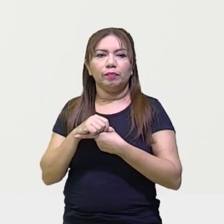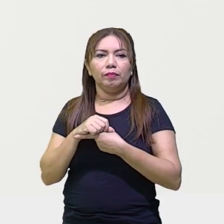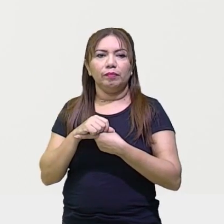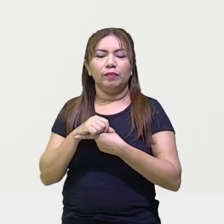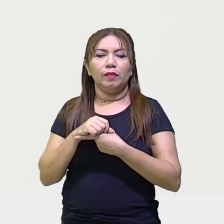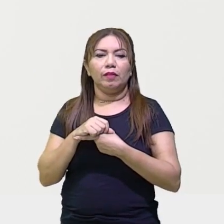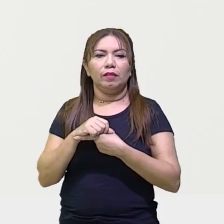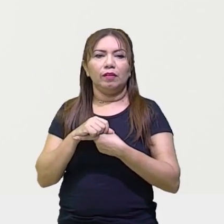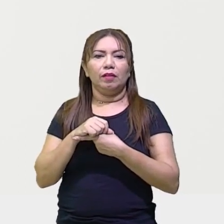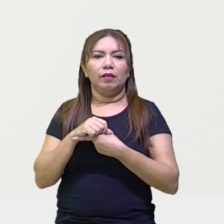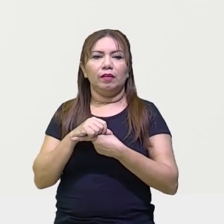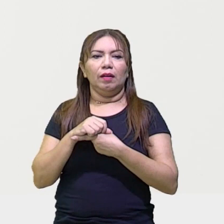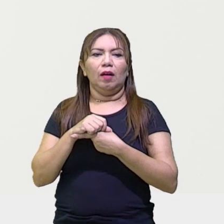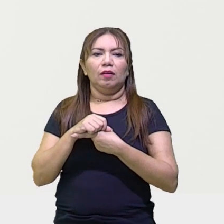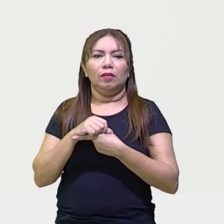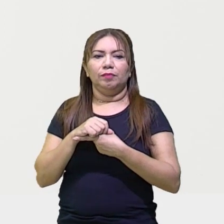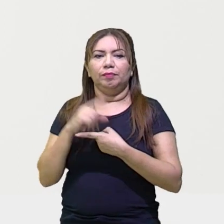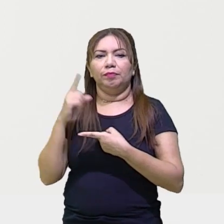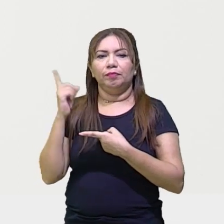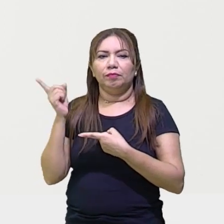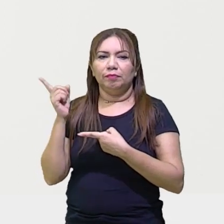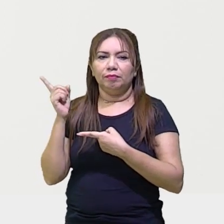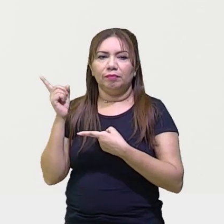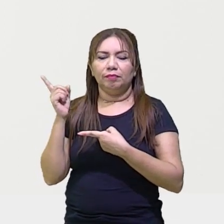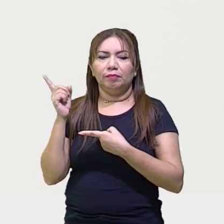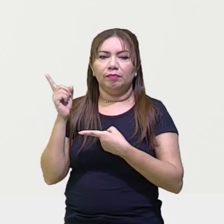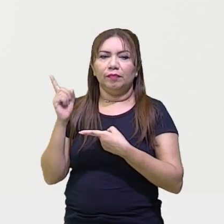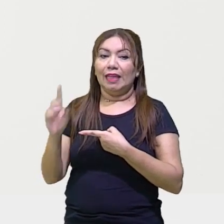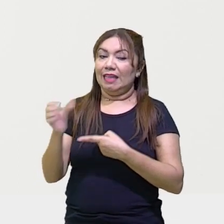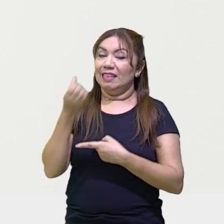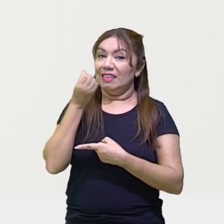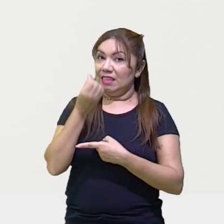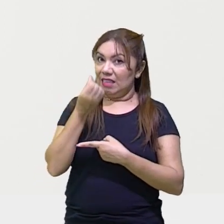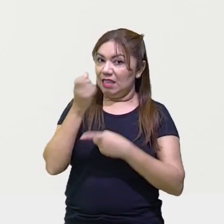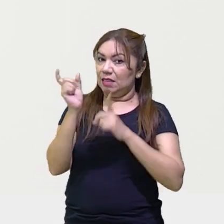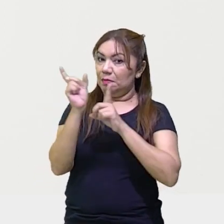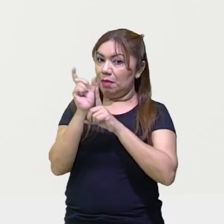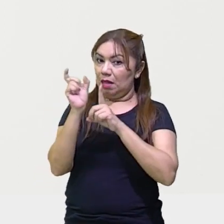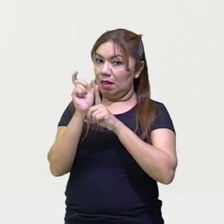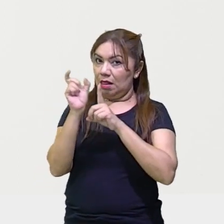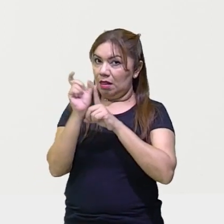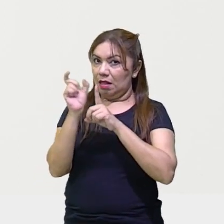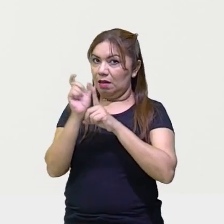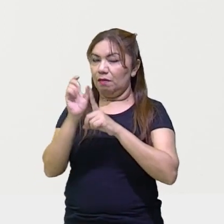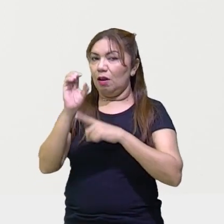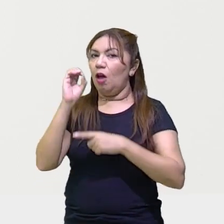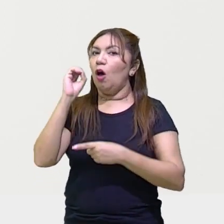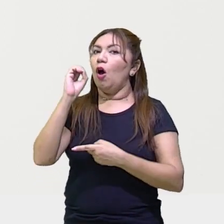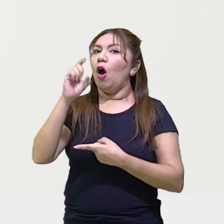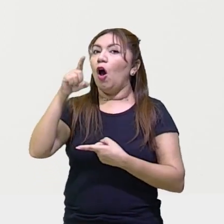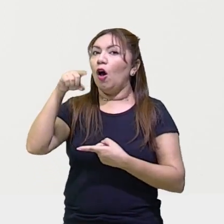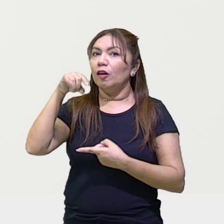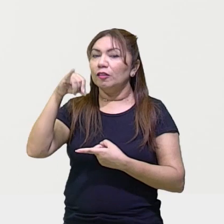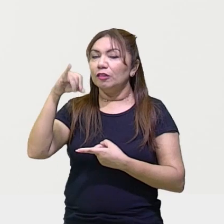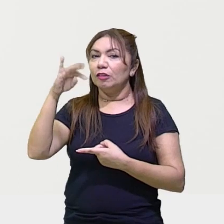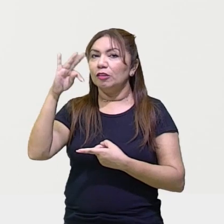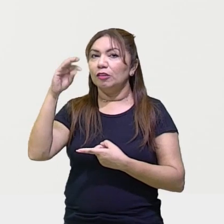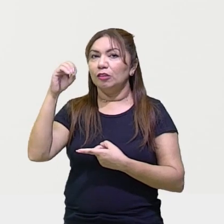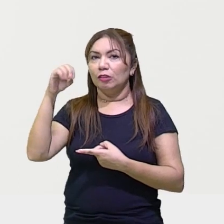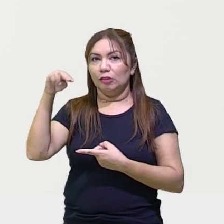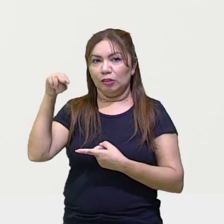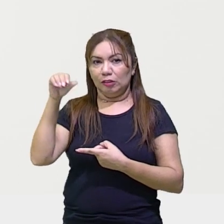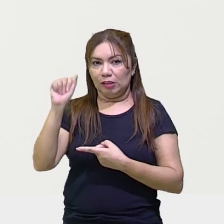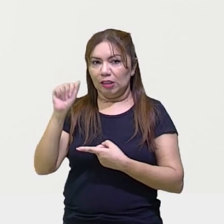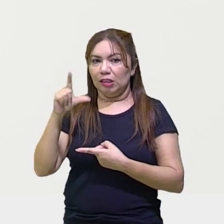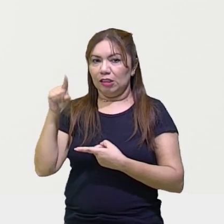Aqui. Olha só. 6 palavras oxítonas. Eu espero que vocês tenham acertado. Nós temos